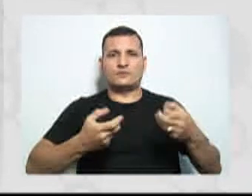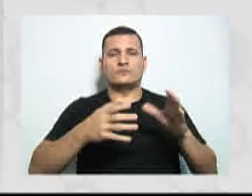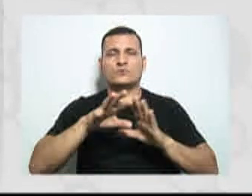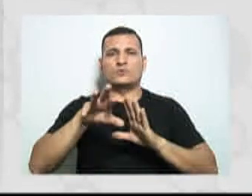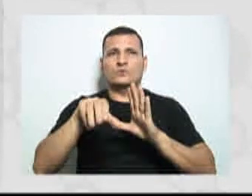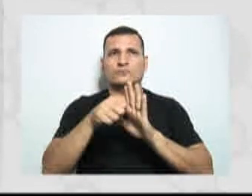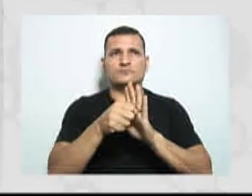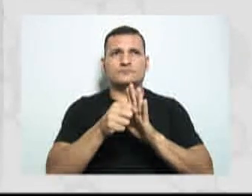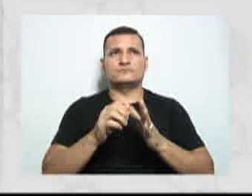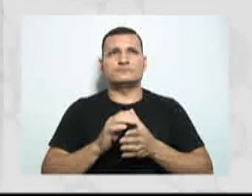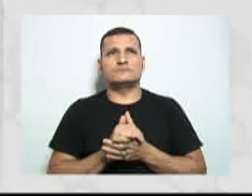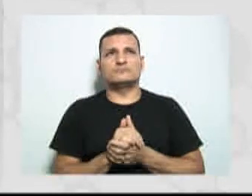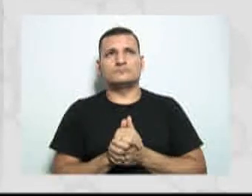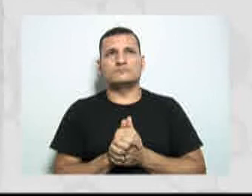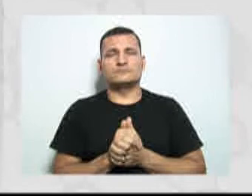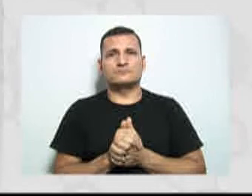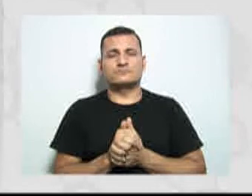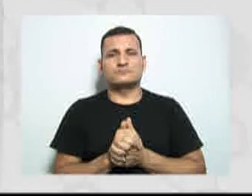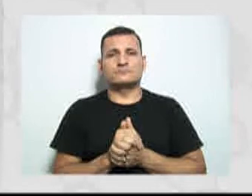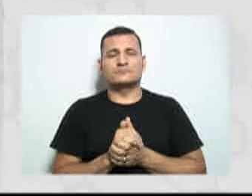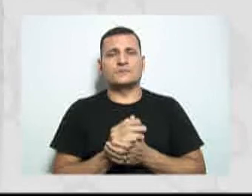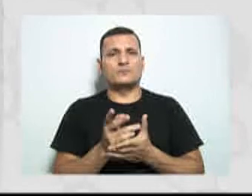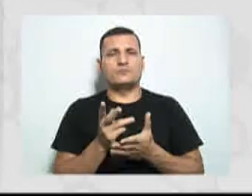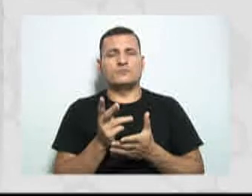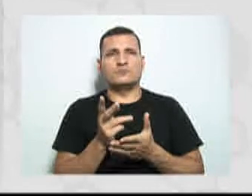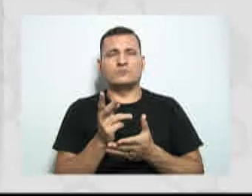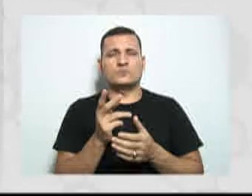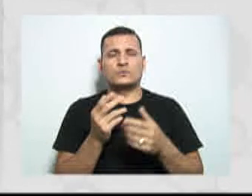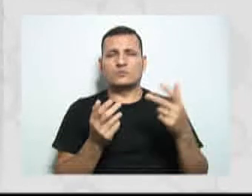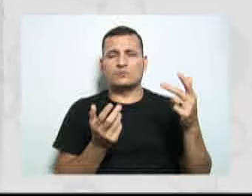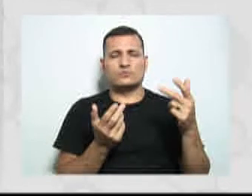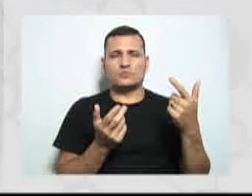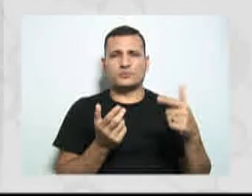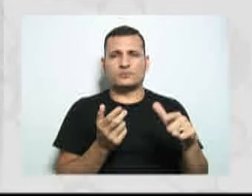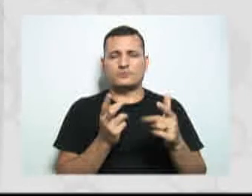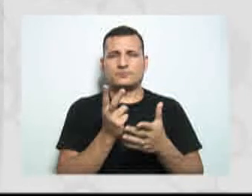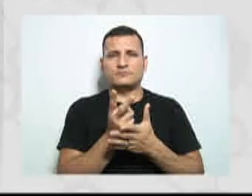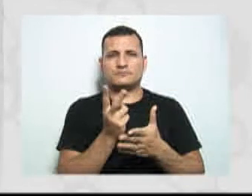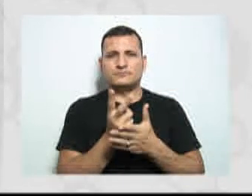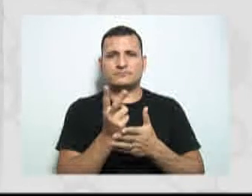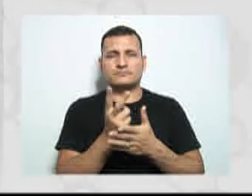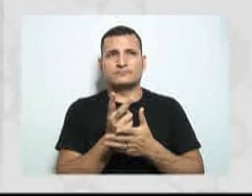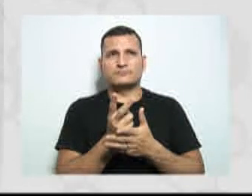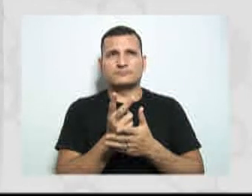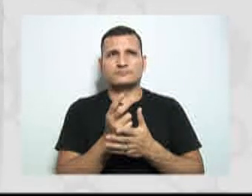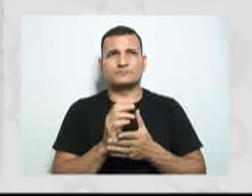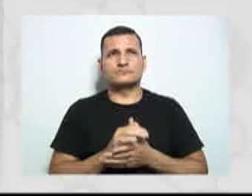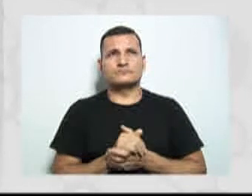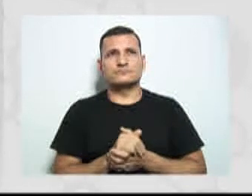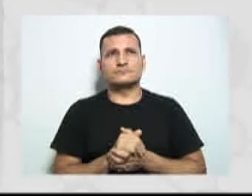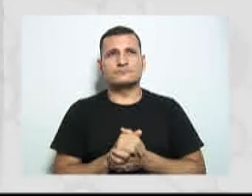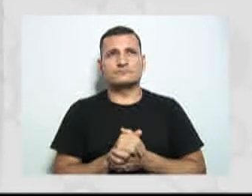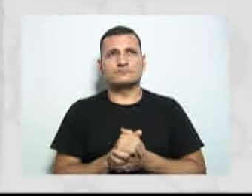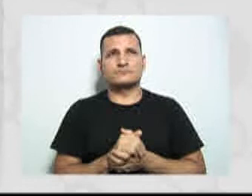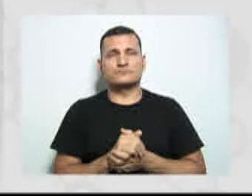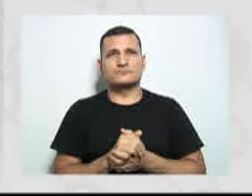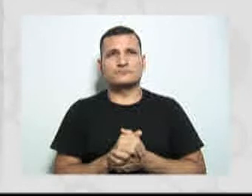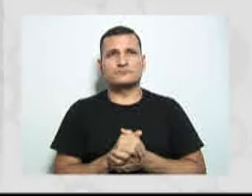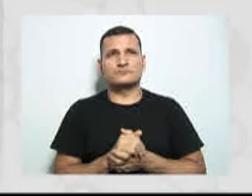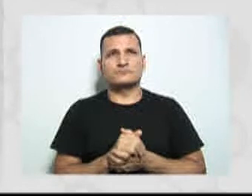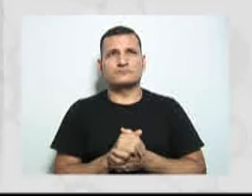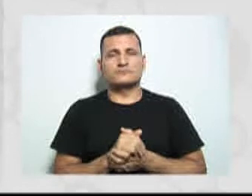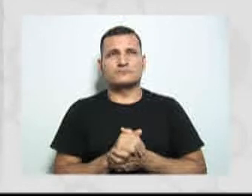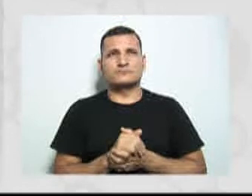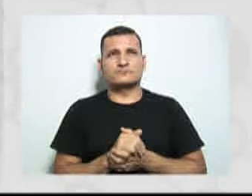Meu custeio por absorção, vou fazer da mesma forma que eu fiz aqui, ó. Vai ser igual. Para achar a